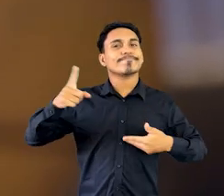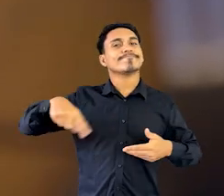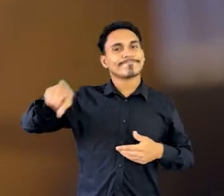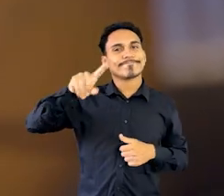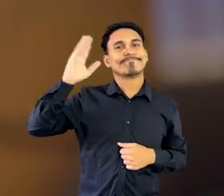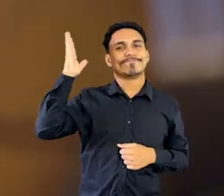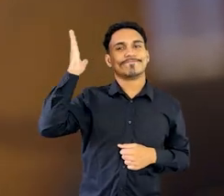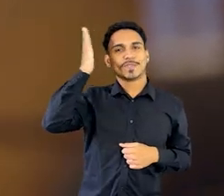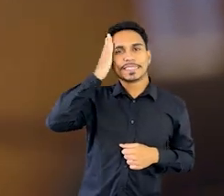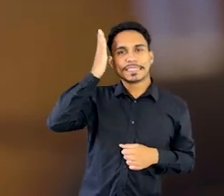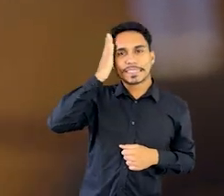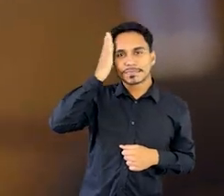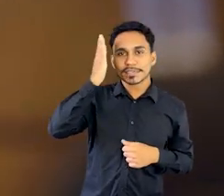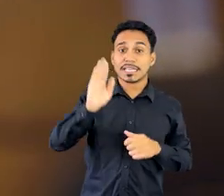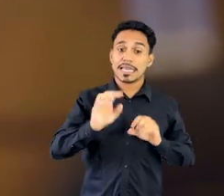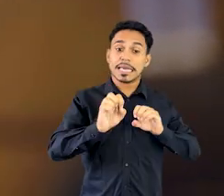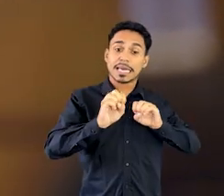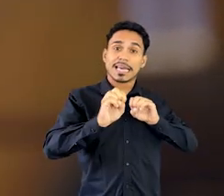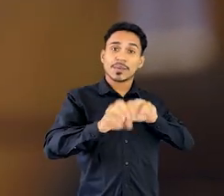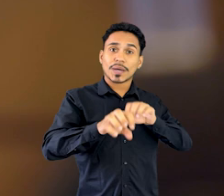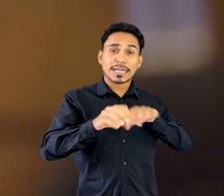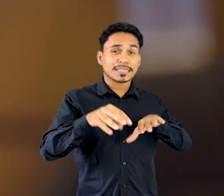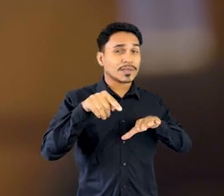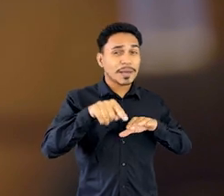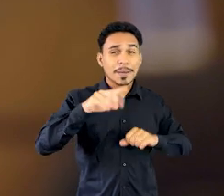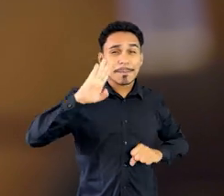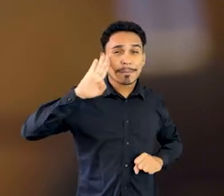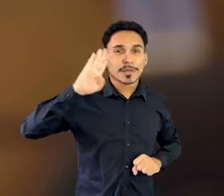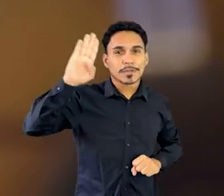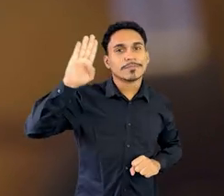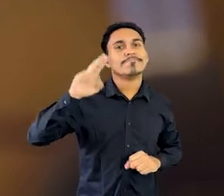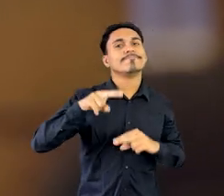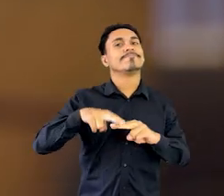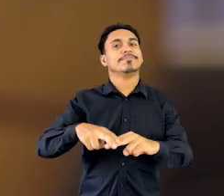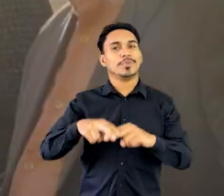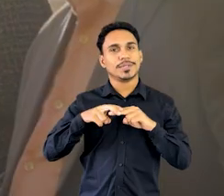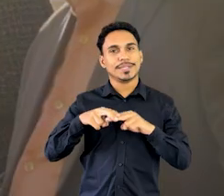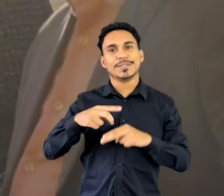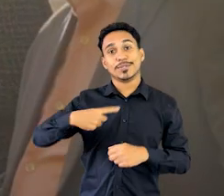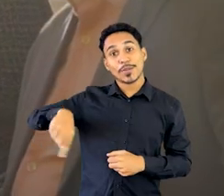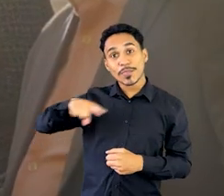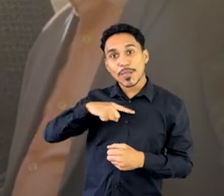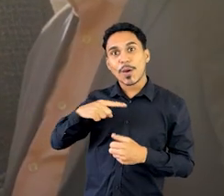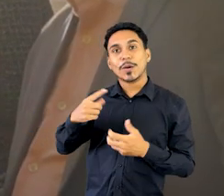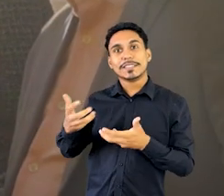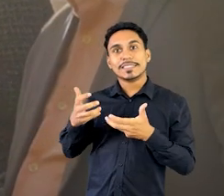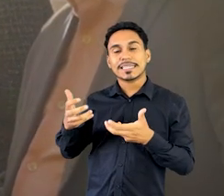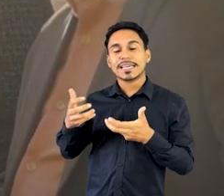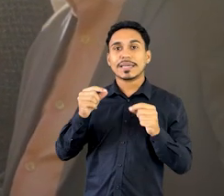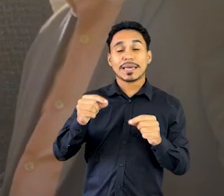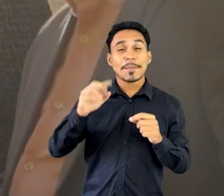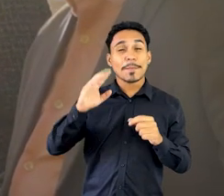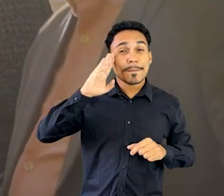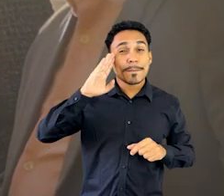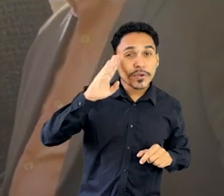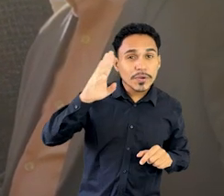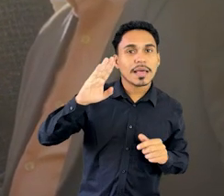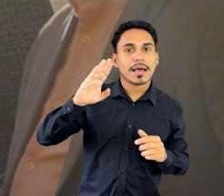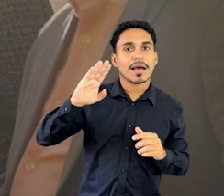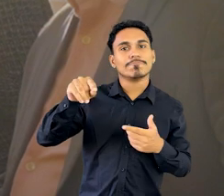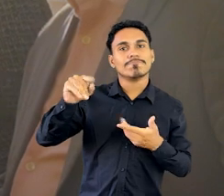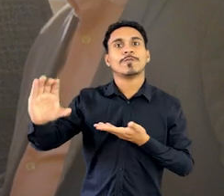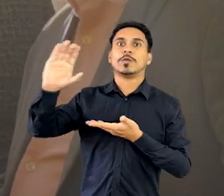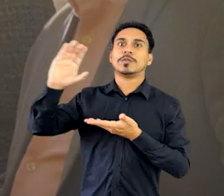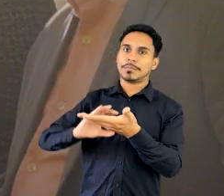também do governo federal Todos falam eh a educação é uma prioridade então a gente quer que essa prioridade também seja traduzida em